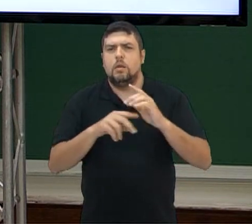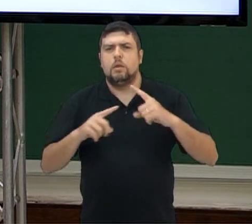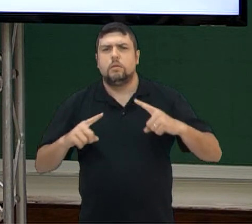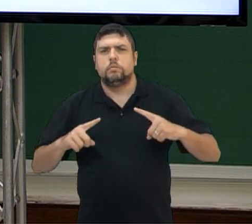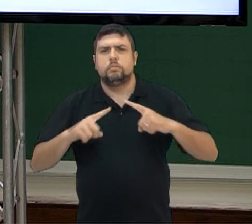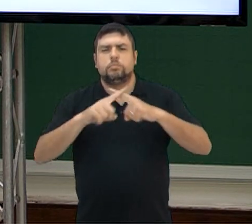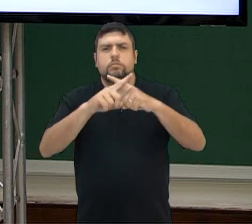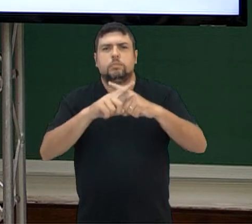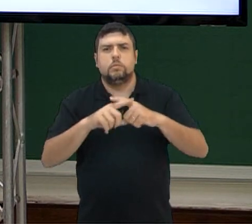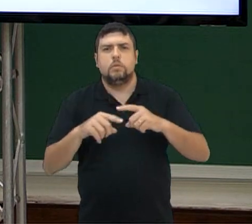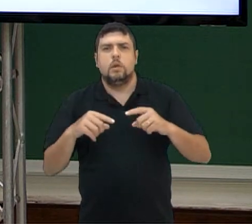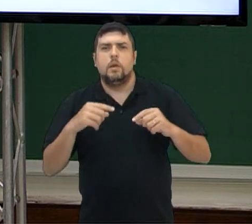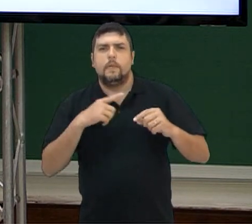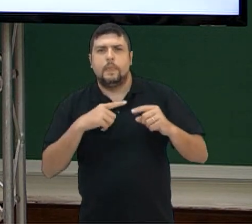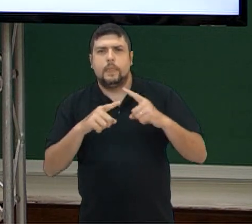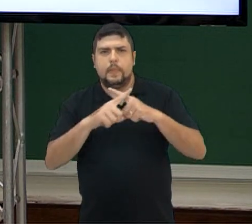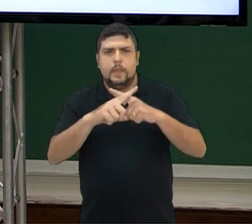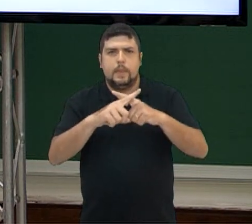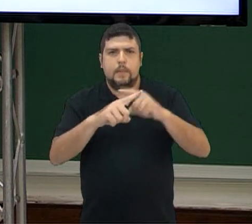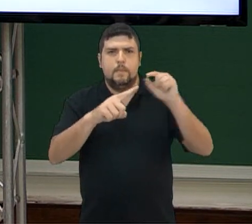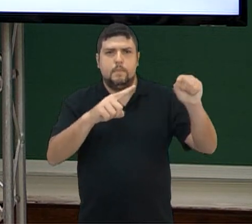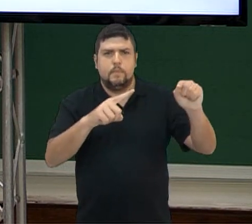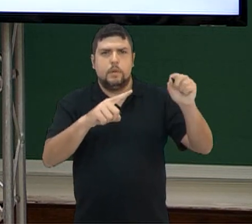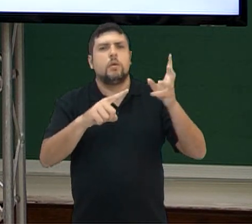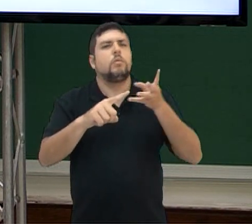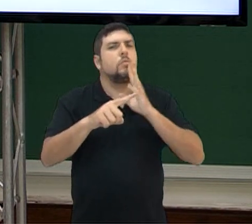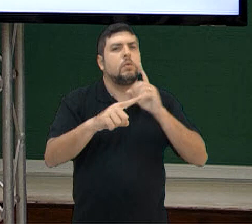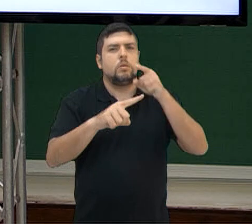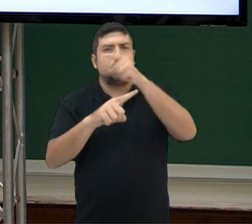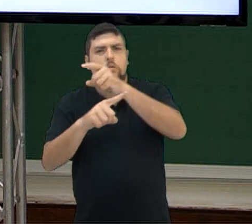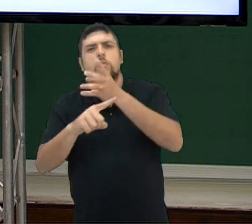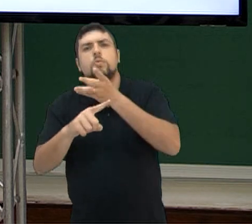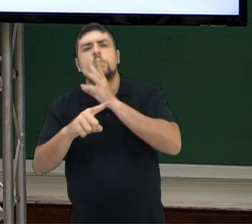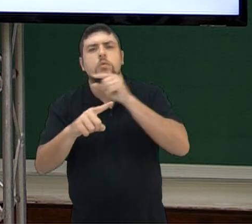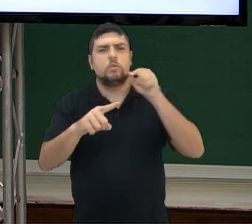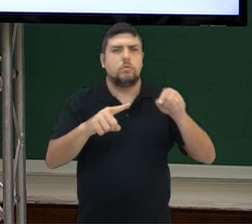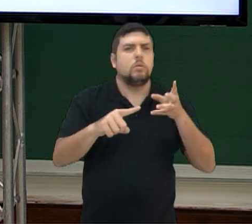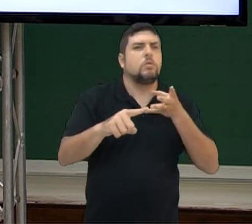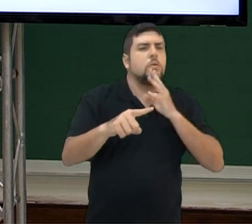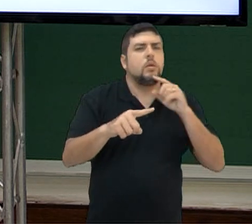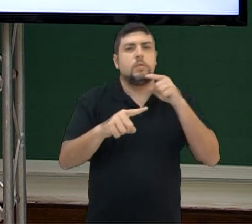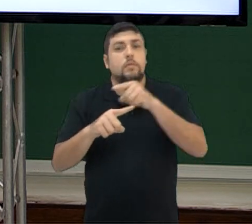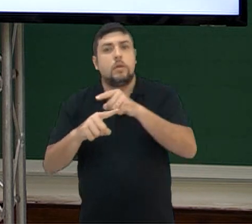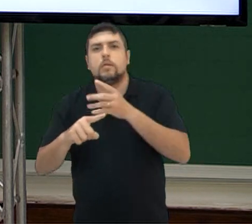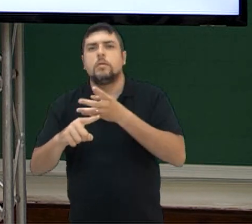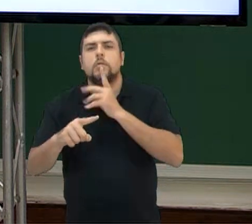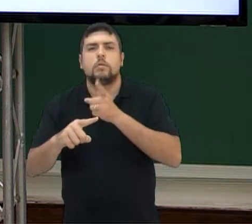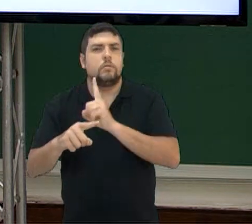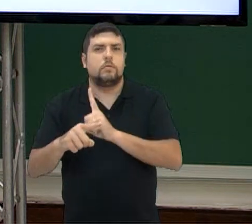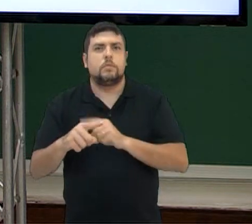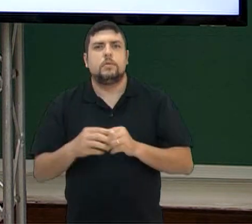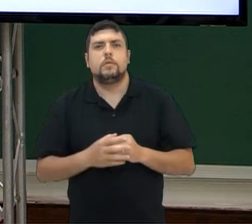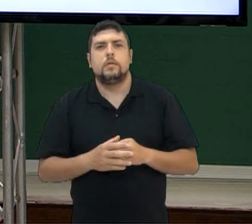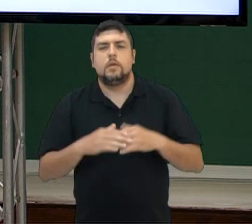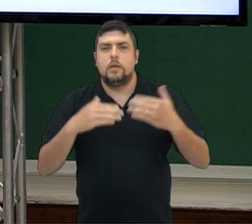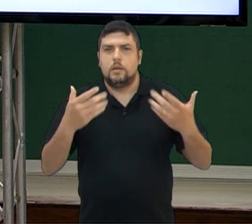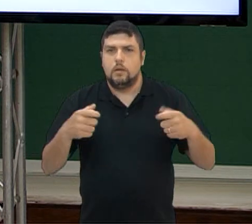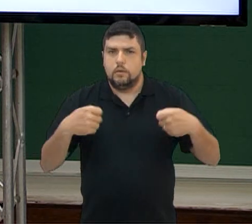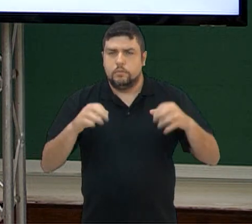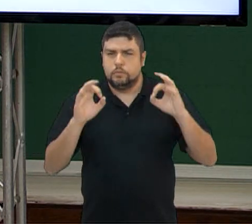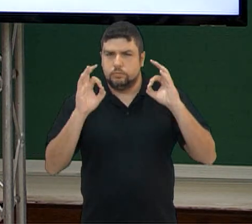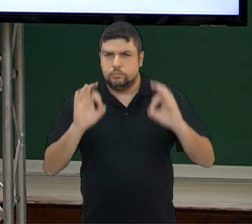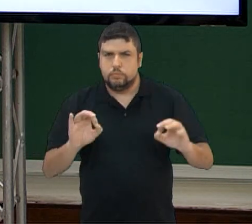elementos conhecidos e um que é o desconhecido. Então, o segredo é montar certinho essa proporção, tá? E